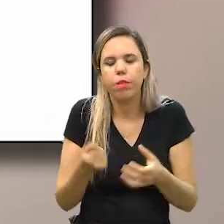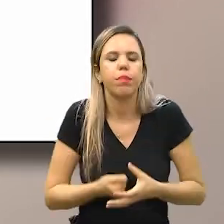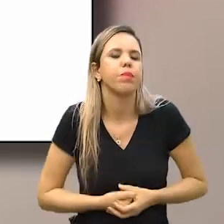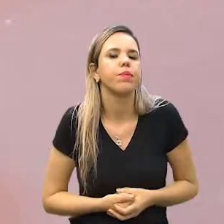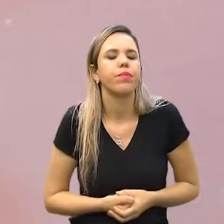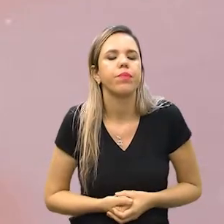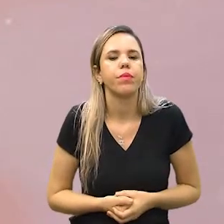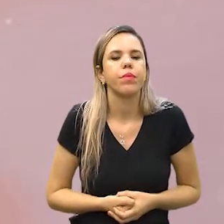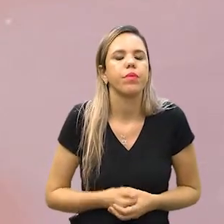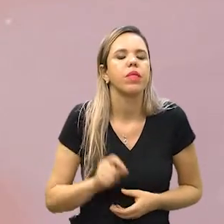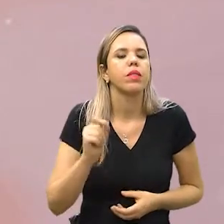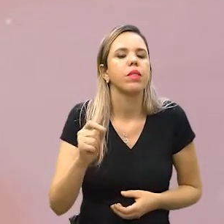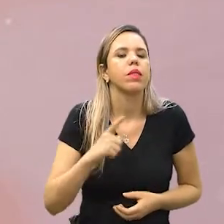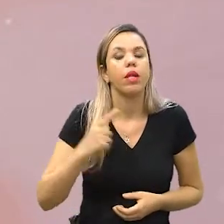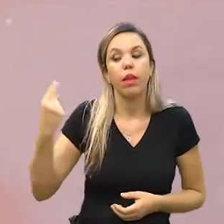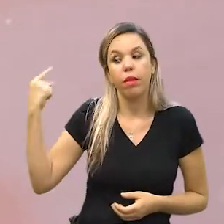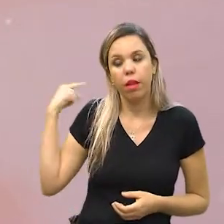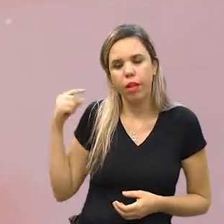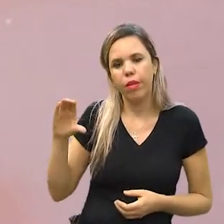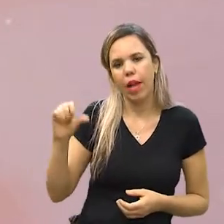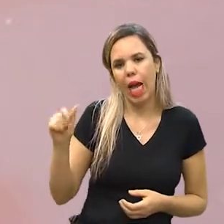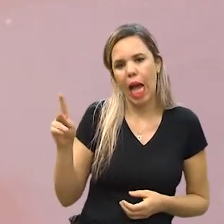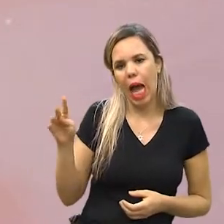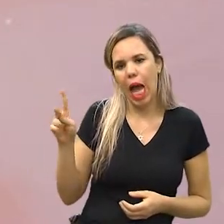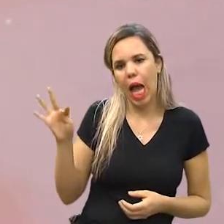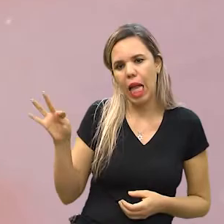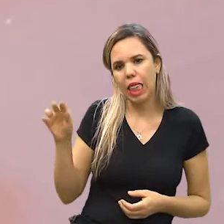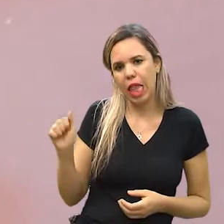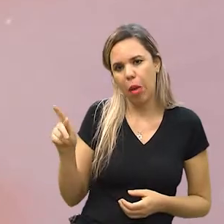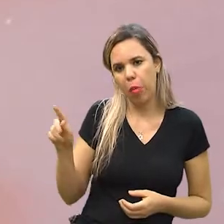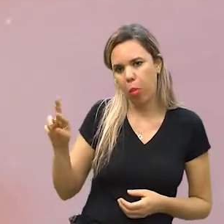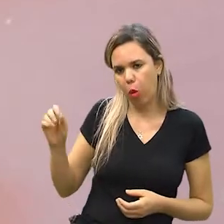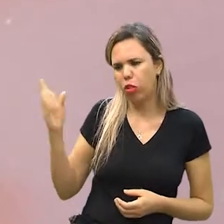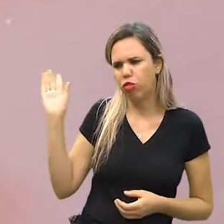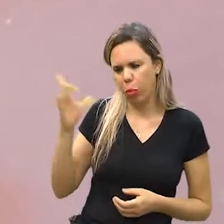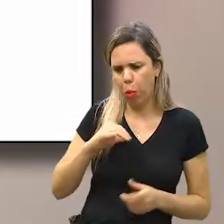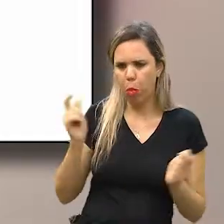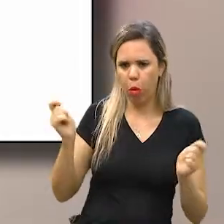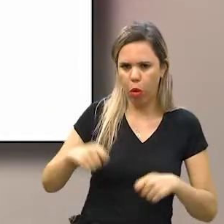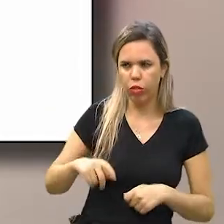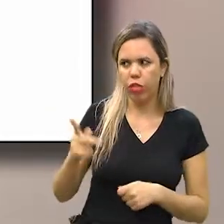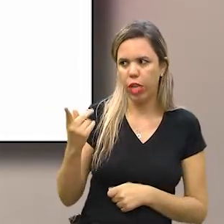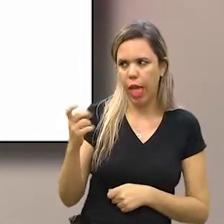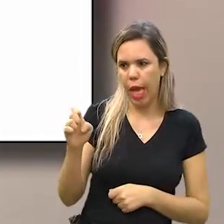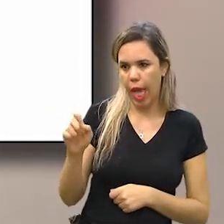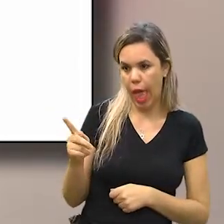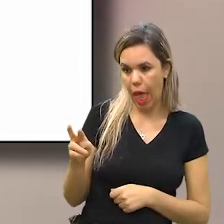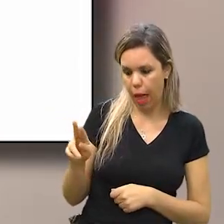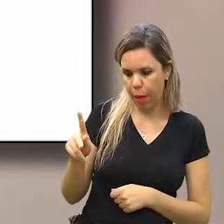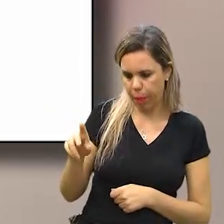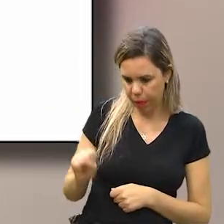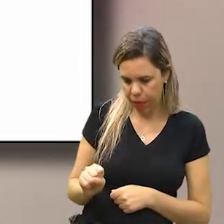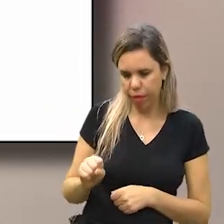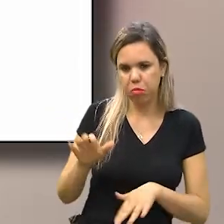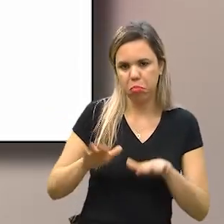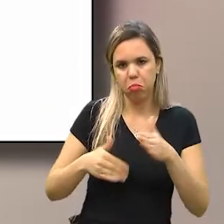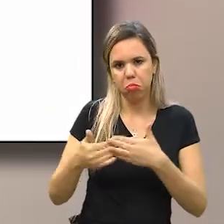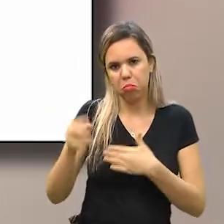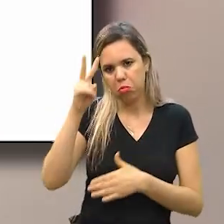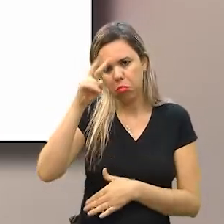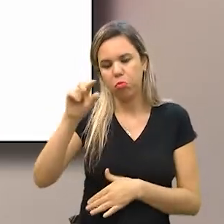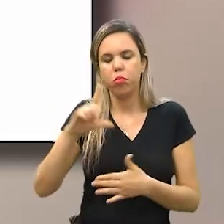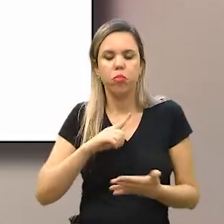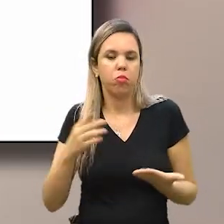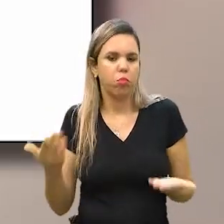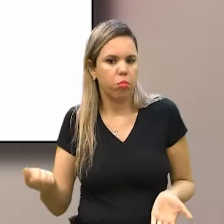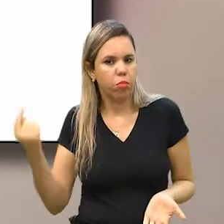sensibilidade. Então, quem teve catapora pode vir a ter a herpes zoster. Isso. Independente dela lembrar